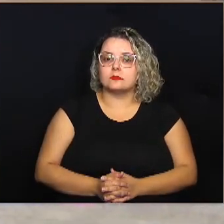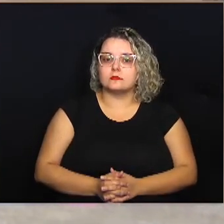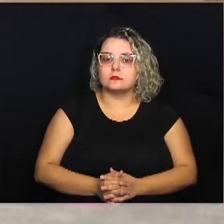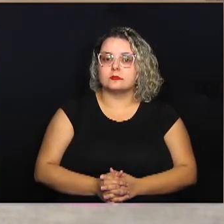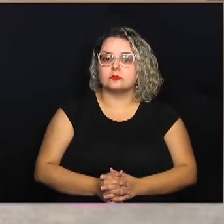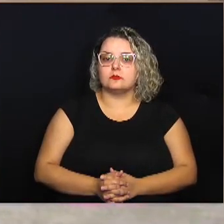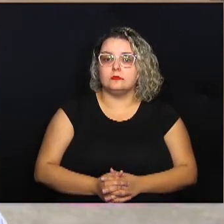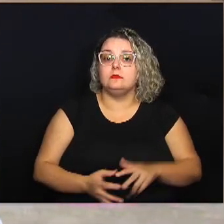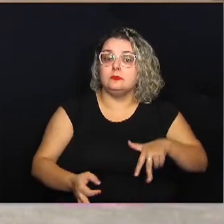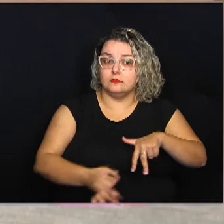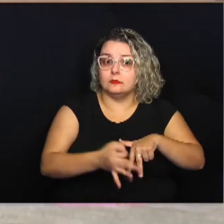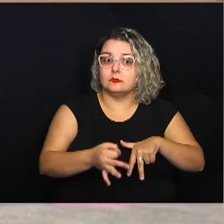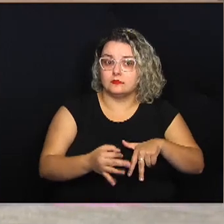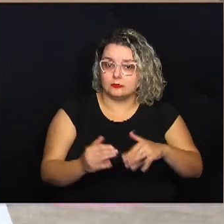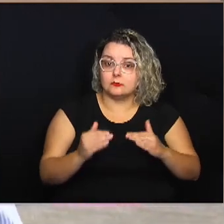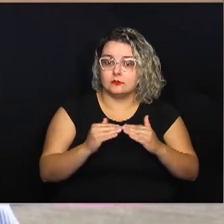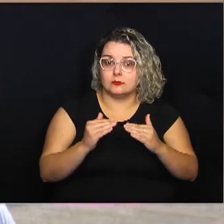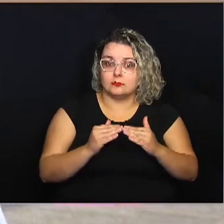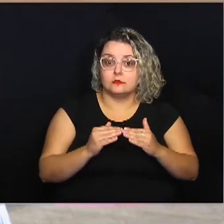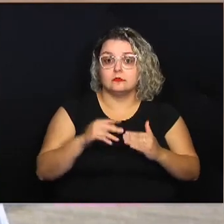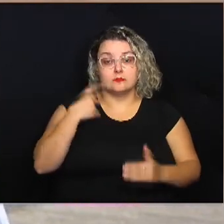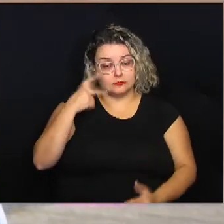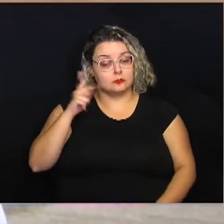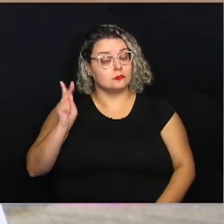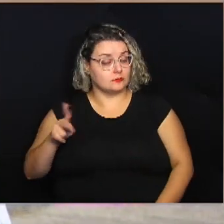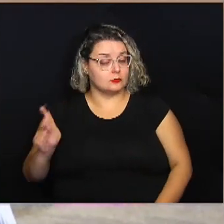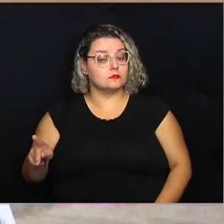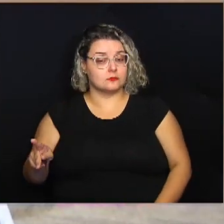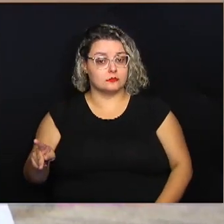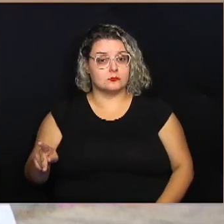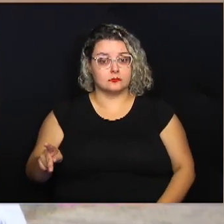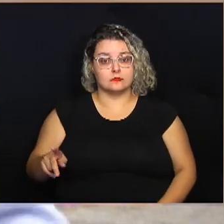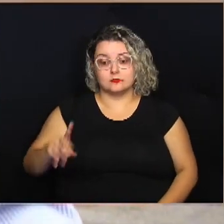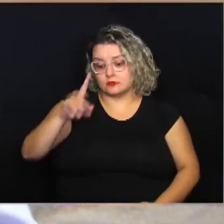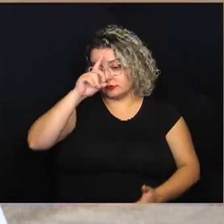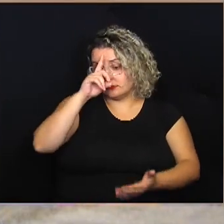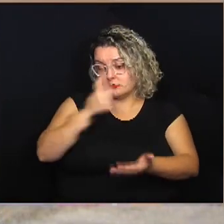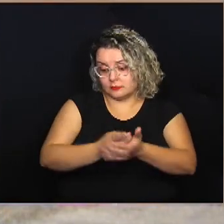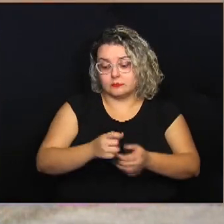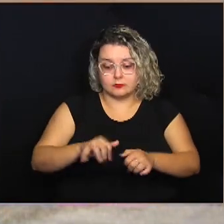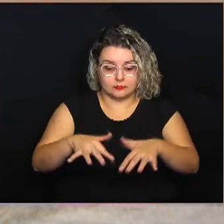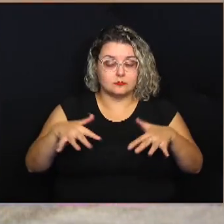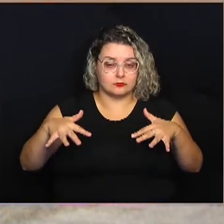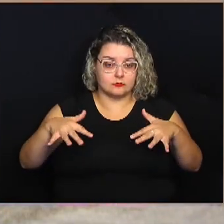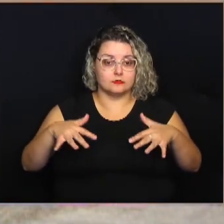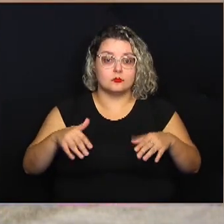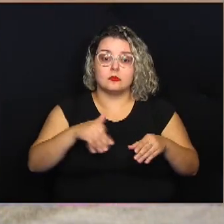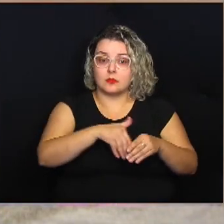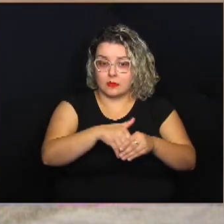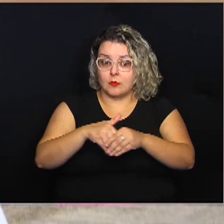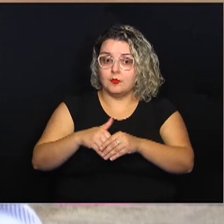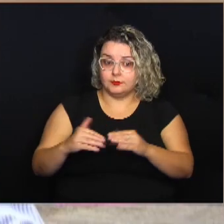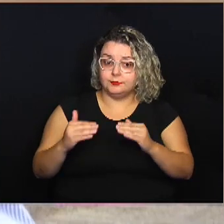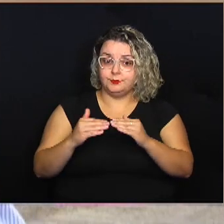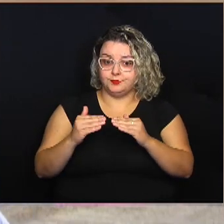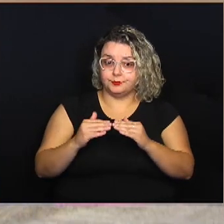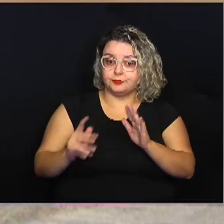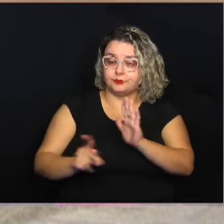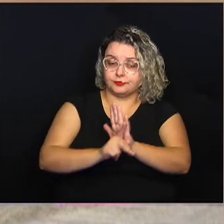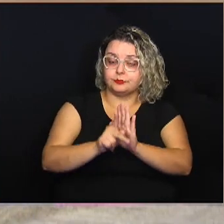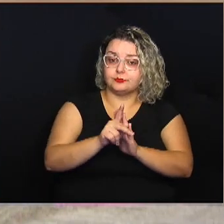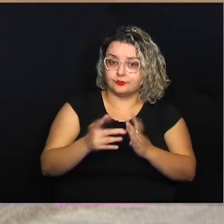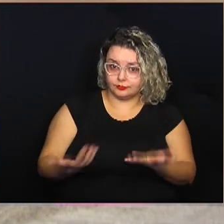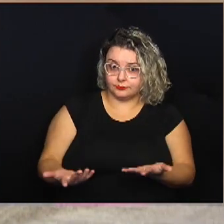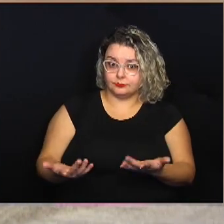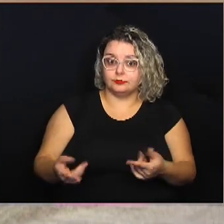parecer favorável do relator, professor Alberto, que a gente decidisse em plenário. Então, nós votamos favorável a esse projeto. E o projeto